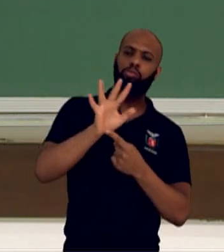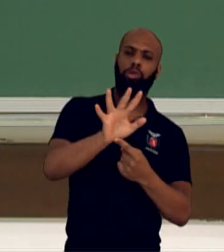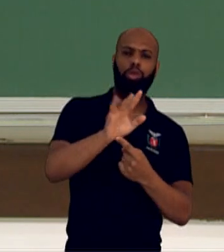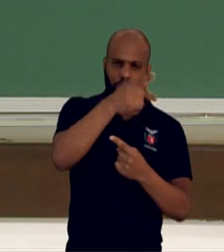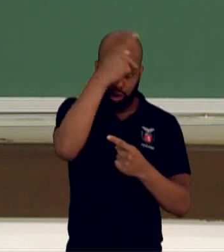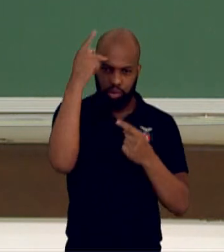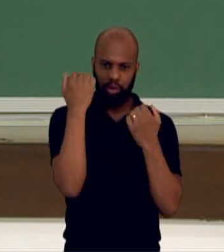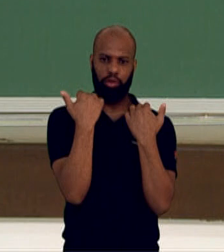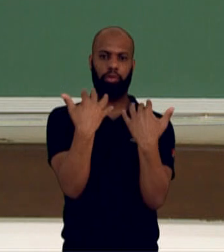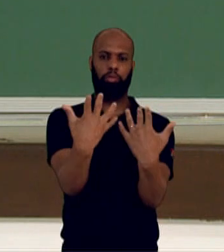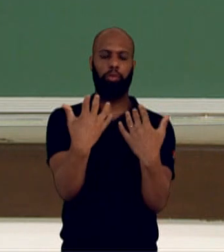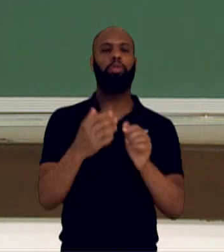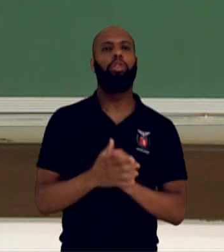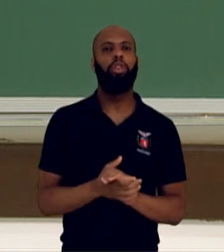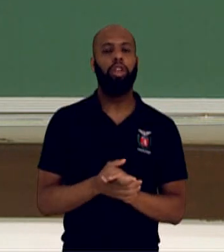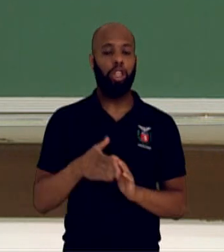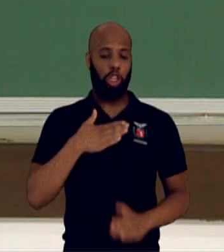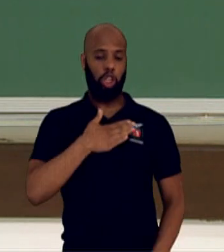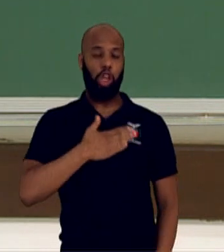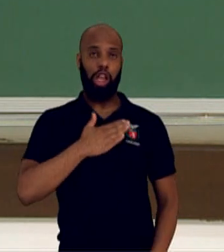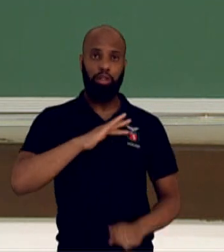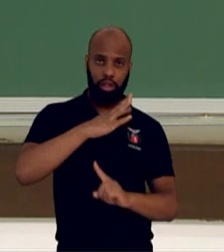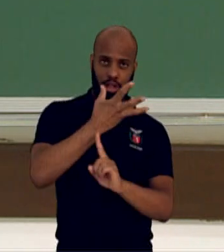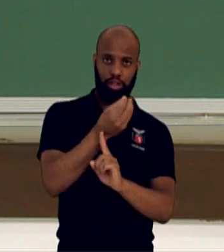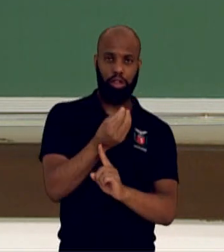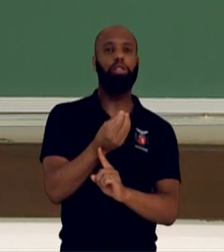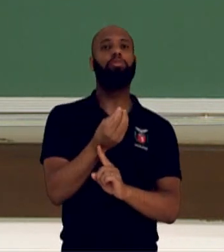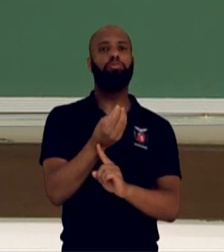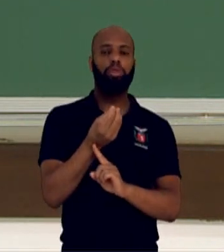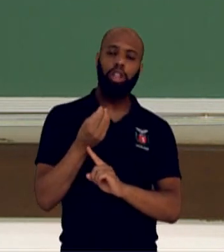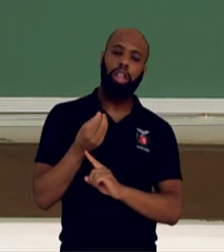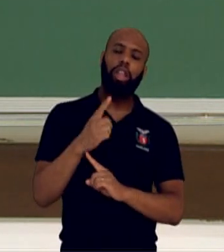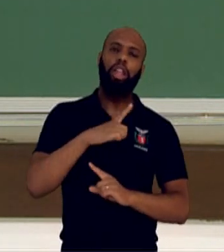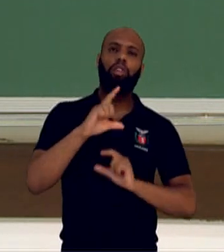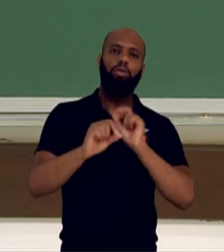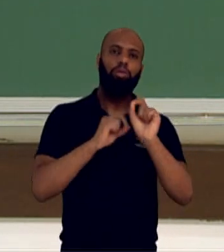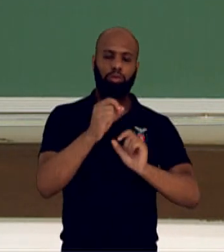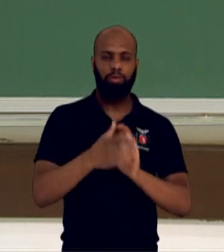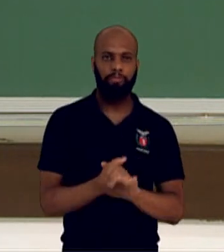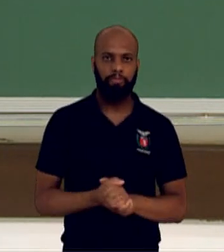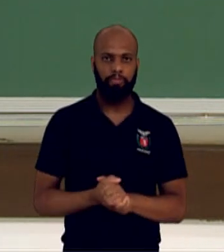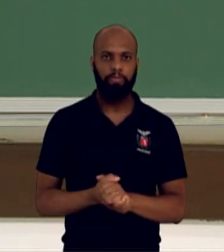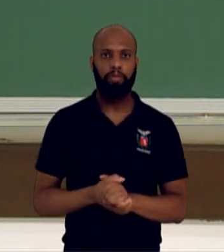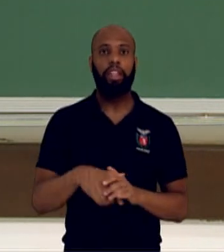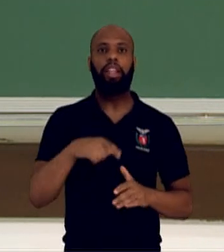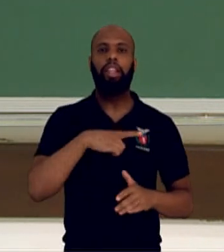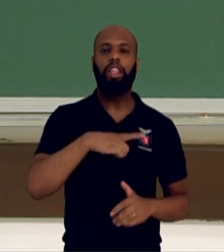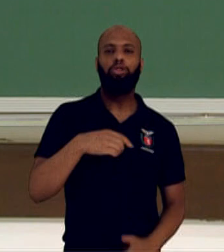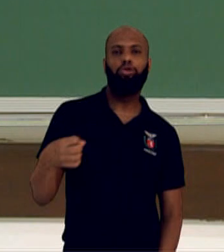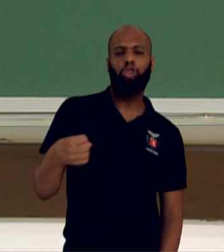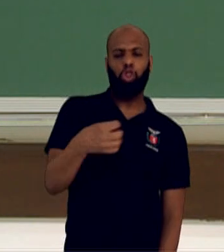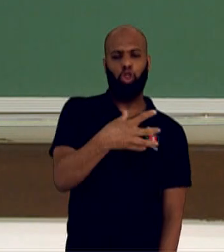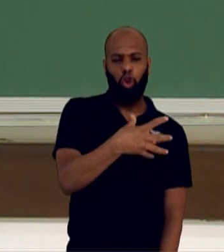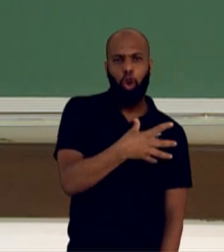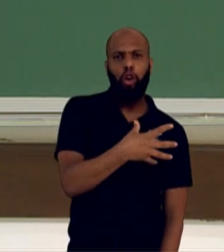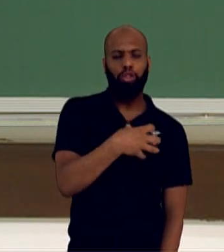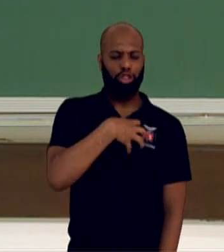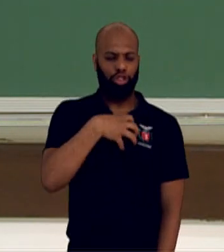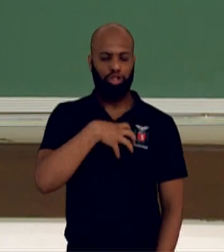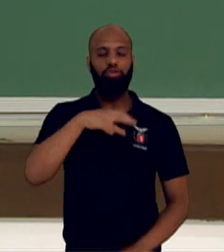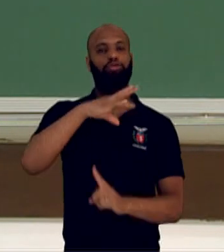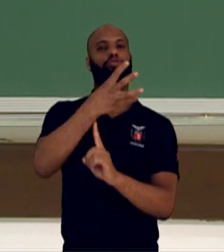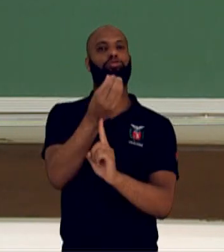público, né, que apreciava a arte, trouxe uma tendência, uma nova tendência